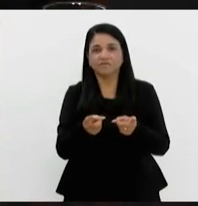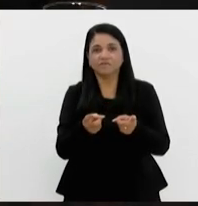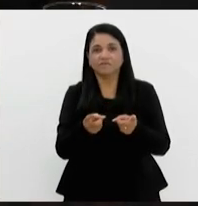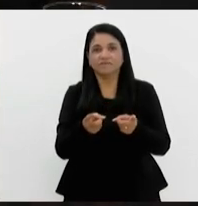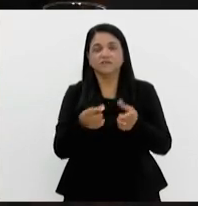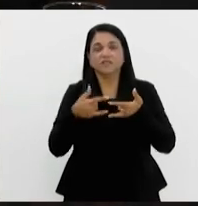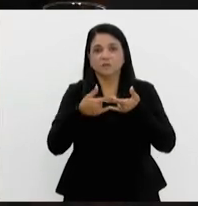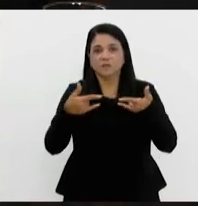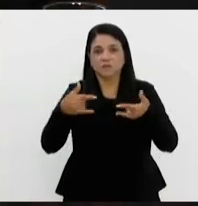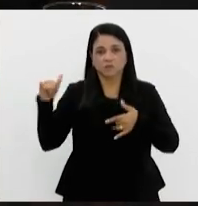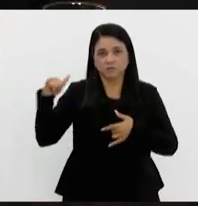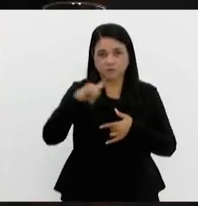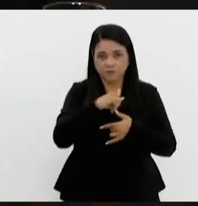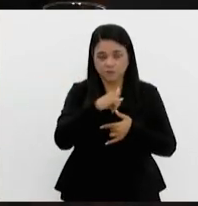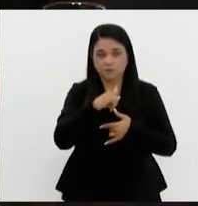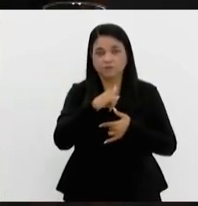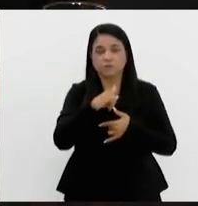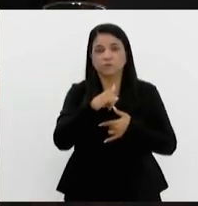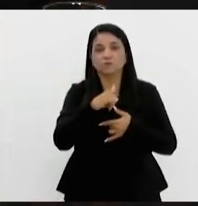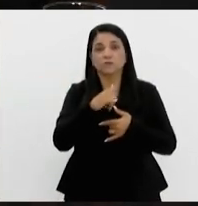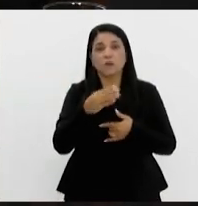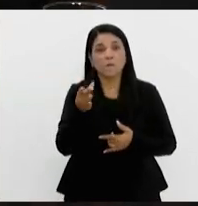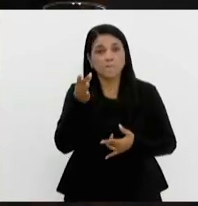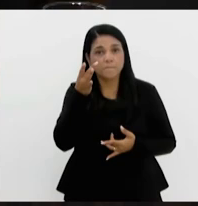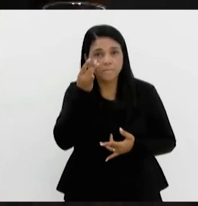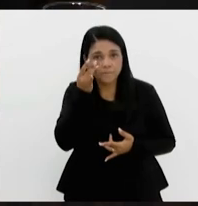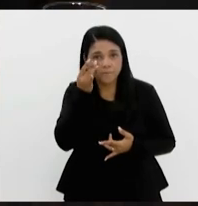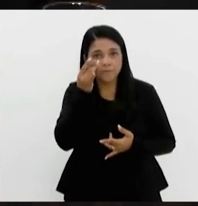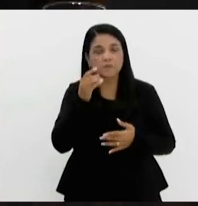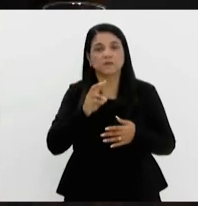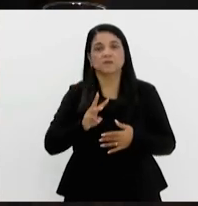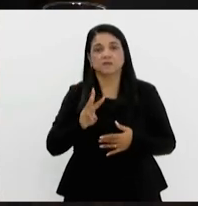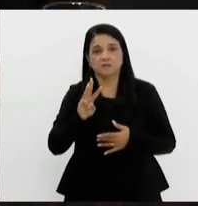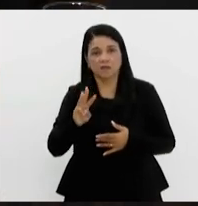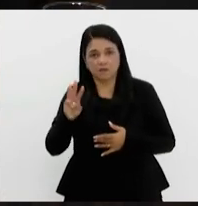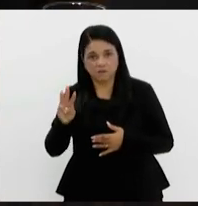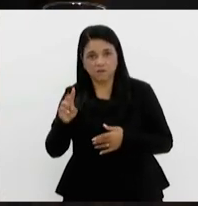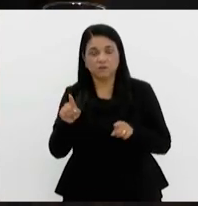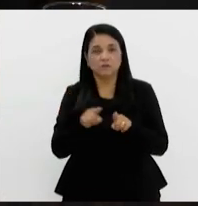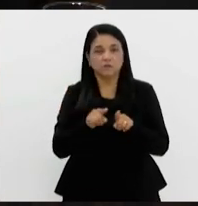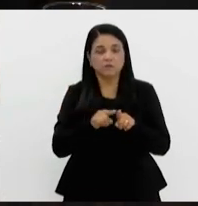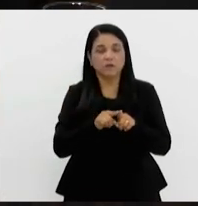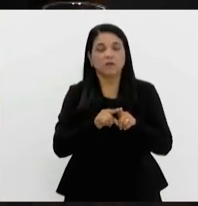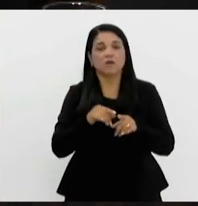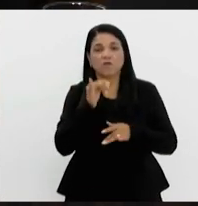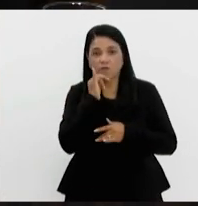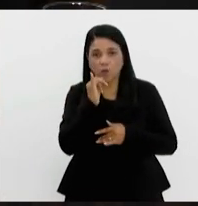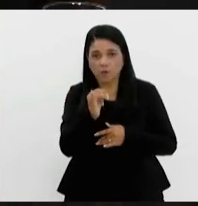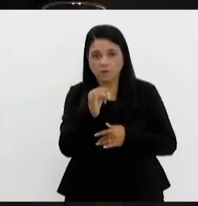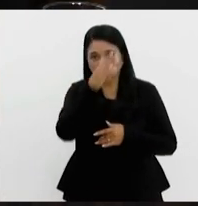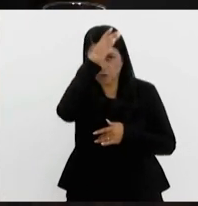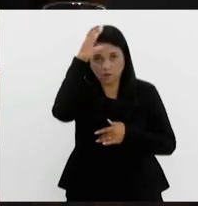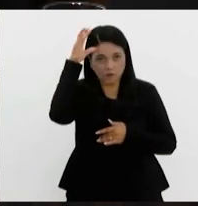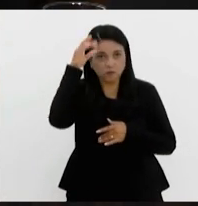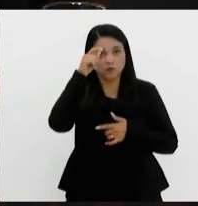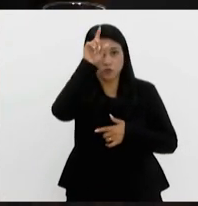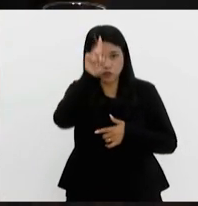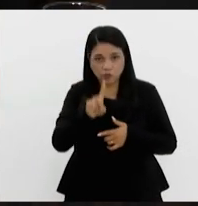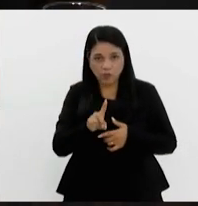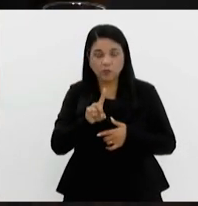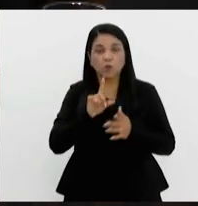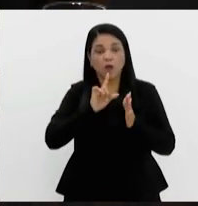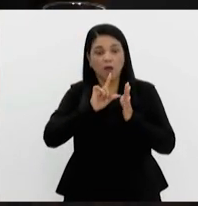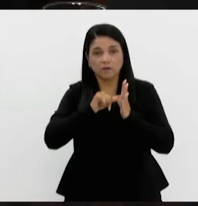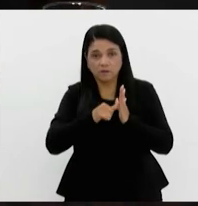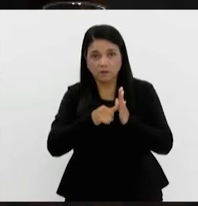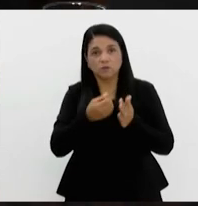de passagens aéreas de forma presencial ou por meio de sites, a informação ao consumidor quanto ao seu direito em caso de atraso